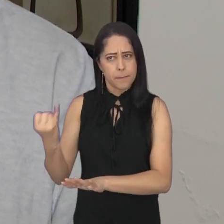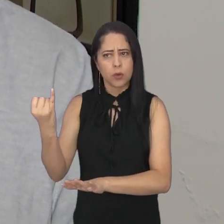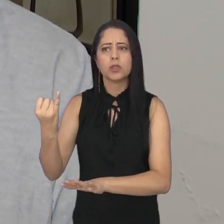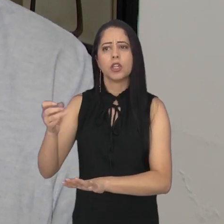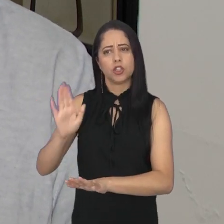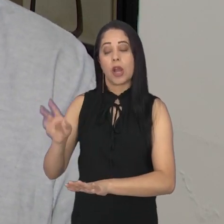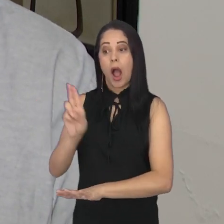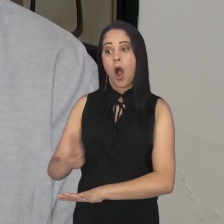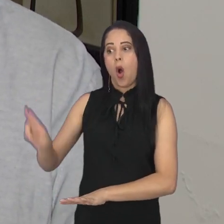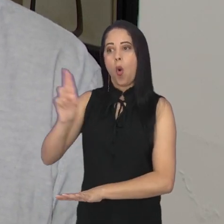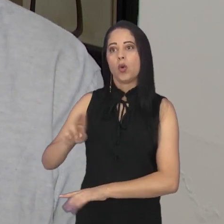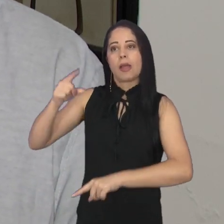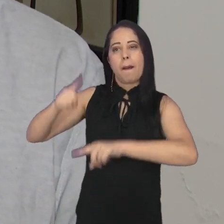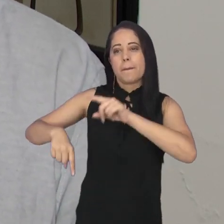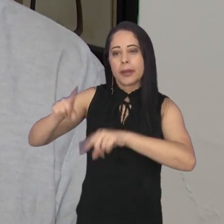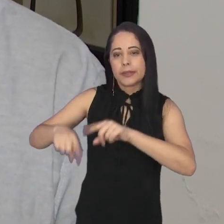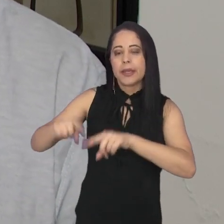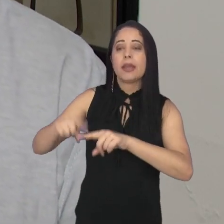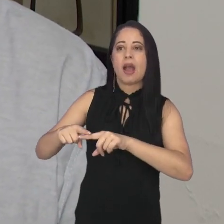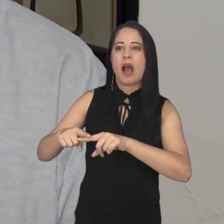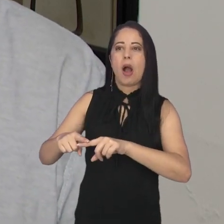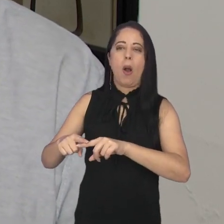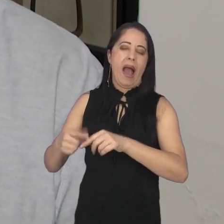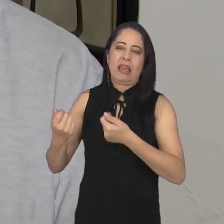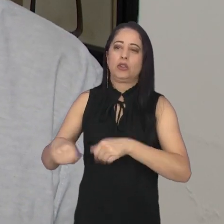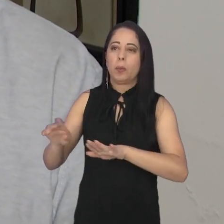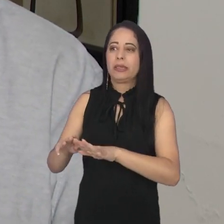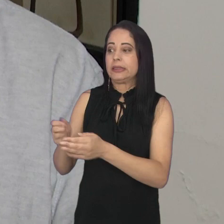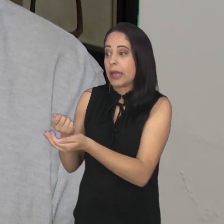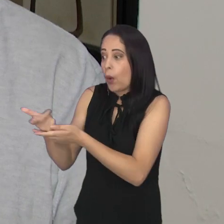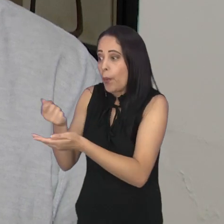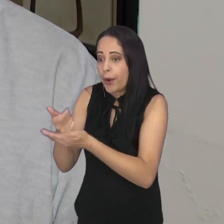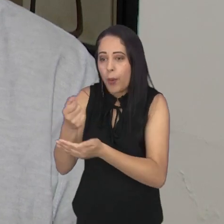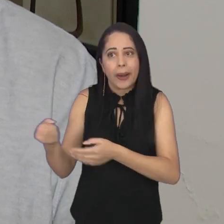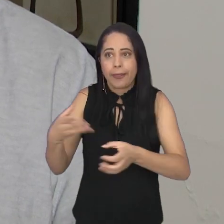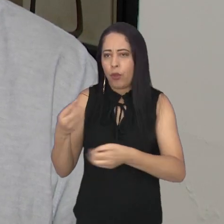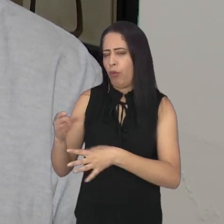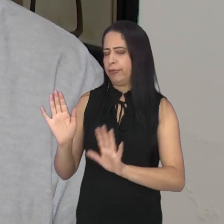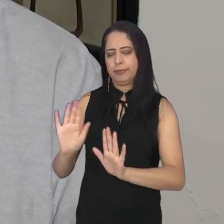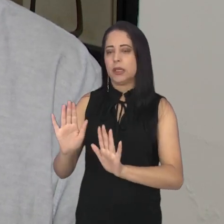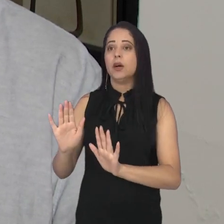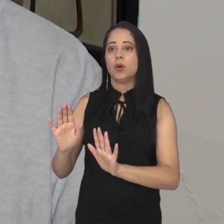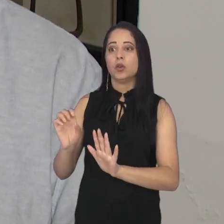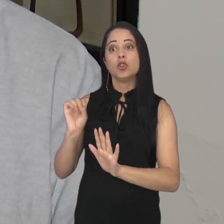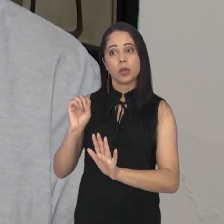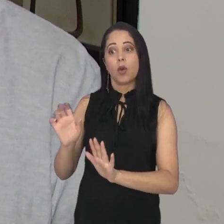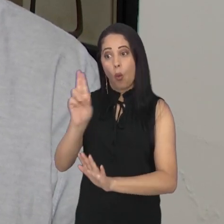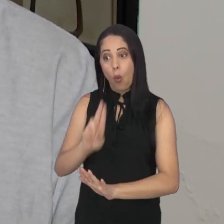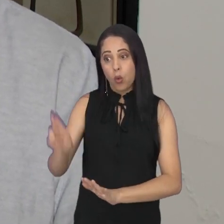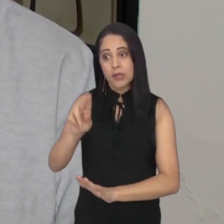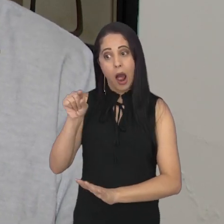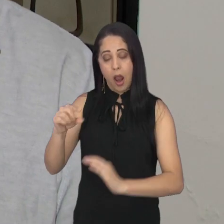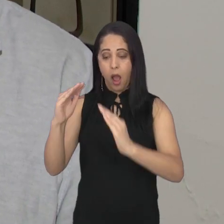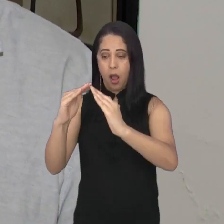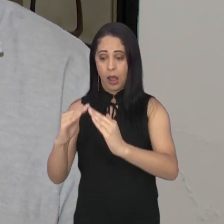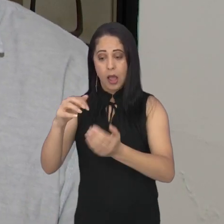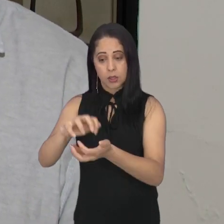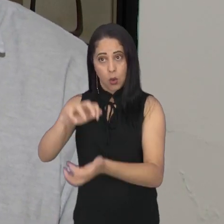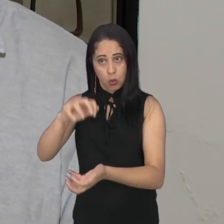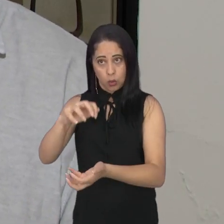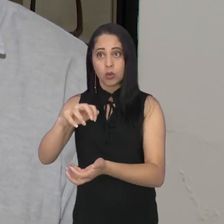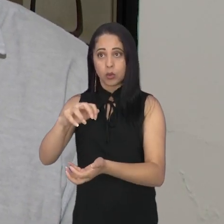Então, seria importante já usar esse próprio equipamento, né? Porque daí não geraria um custo alto para a prefeitura, usar a